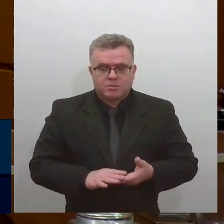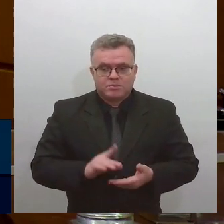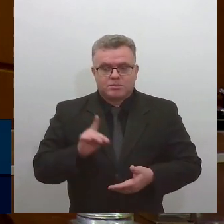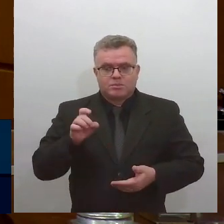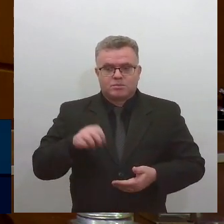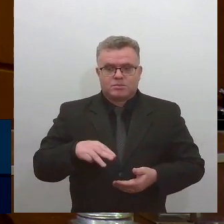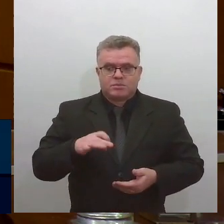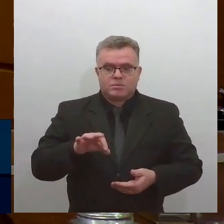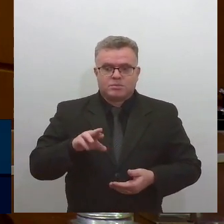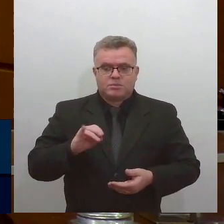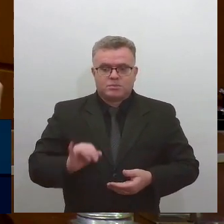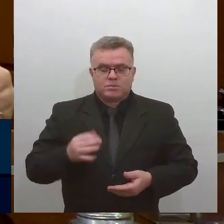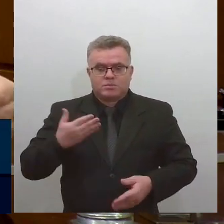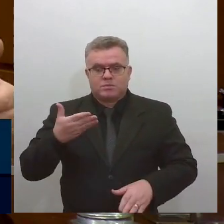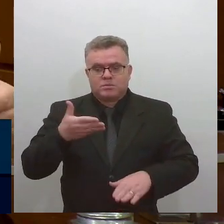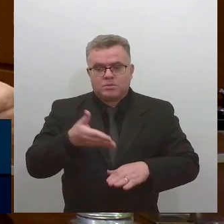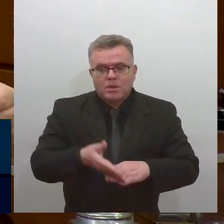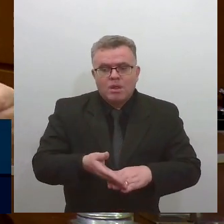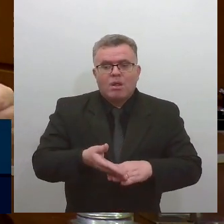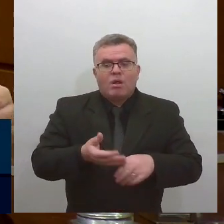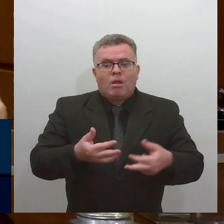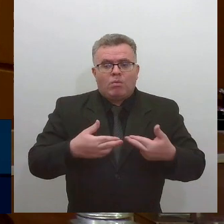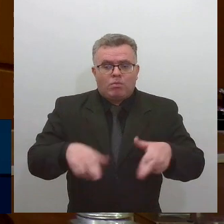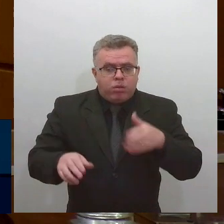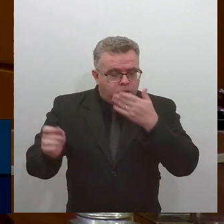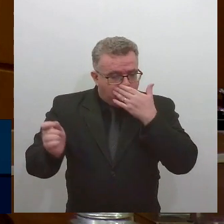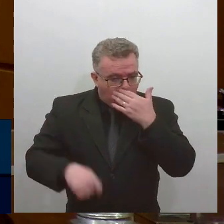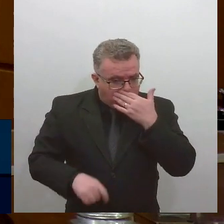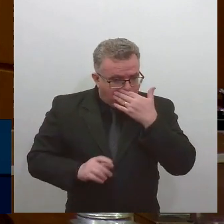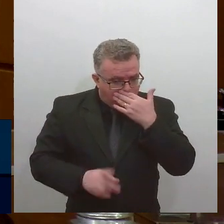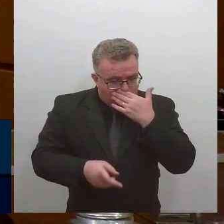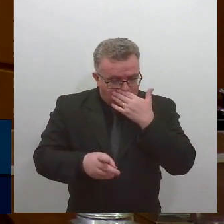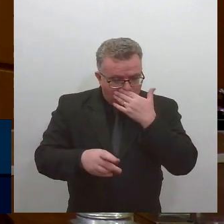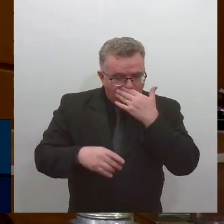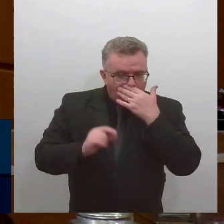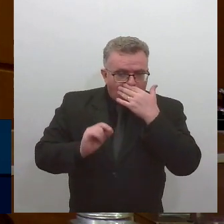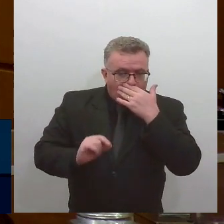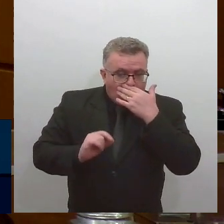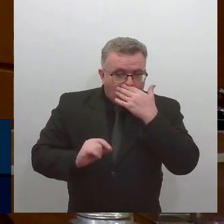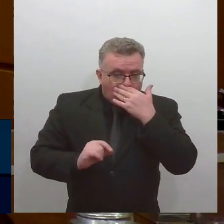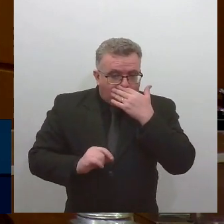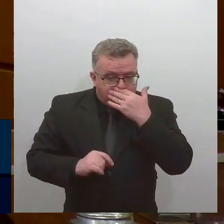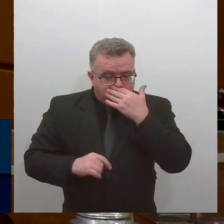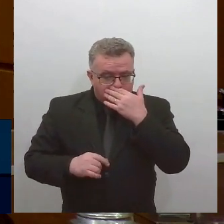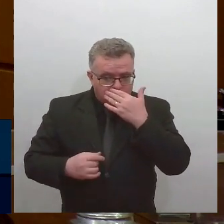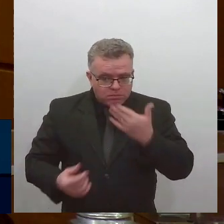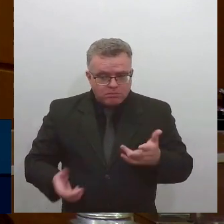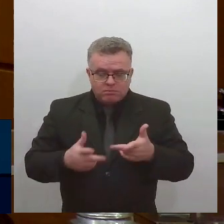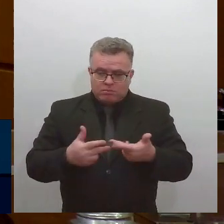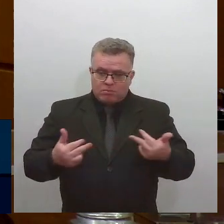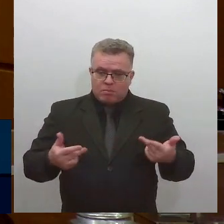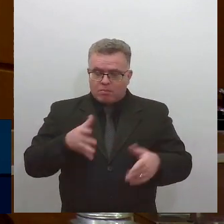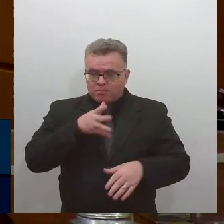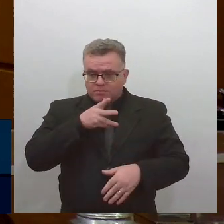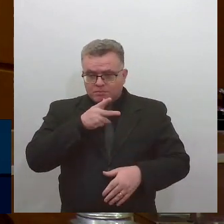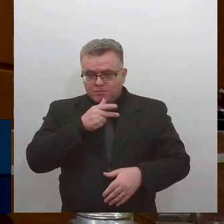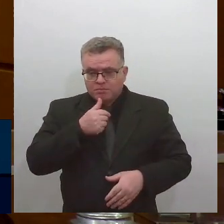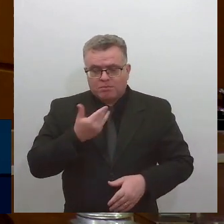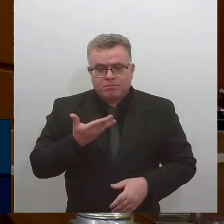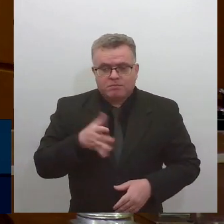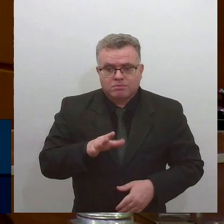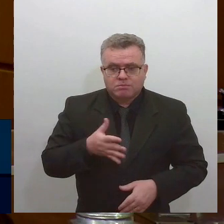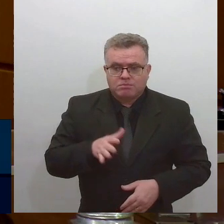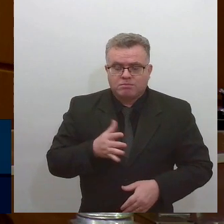exemplo e concluir essa intervenção isso demora mais ou menos em média no Brasil em torno de 6